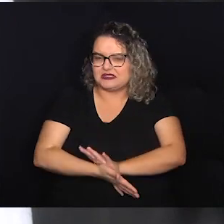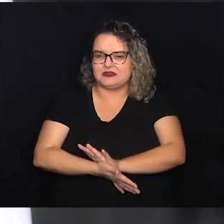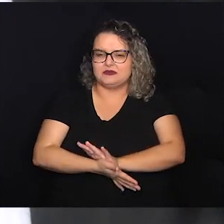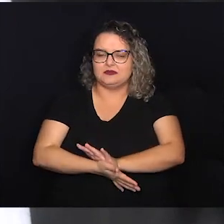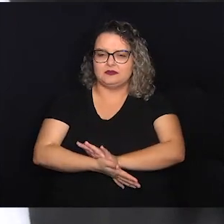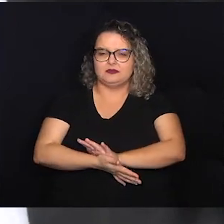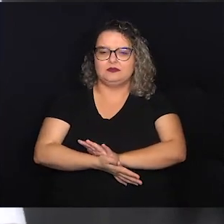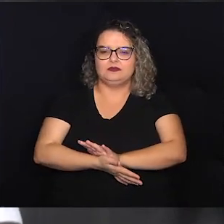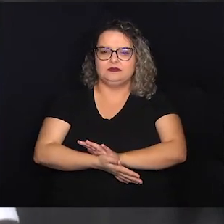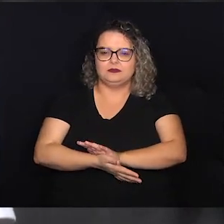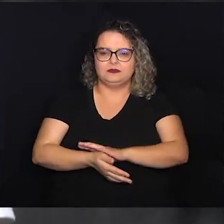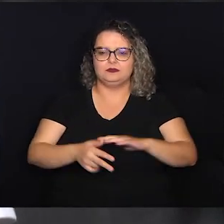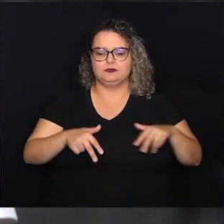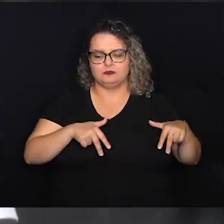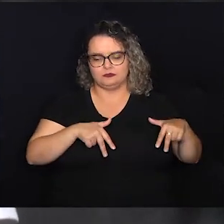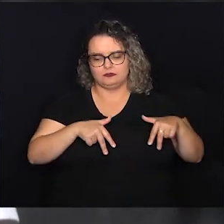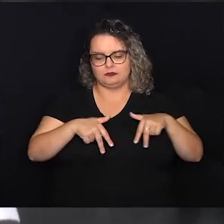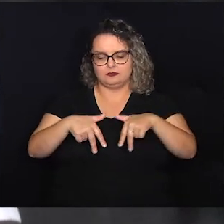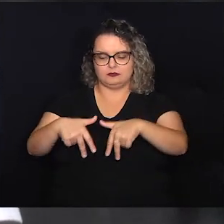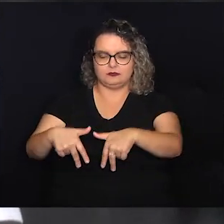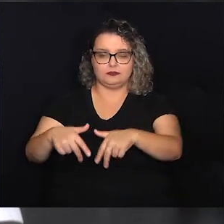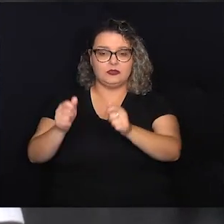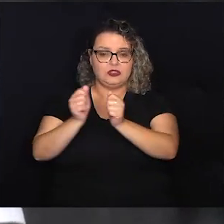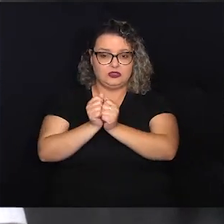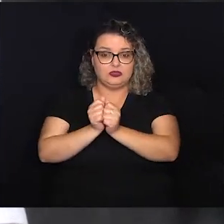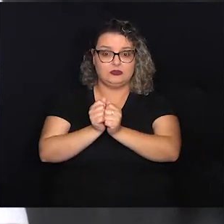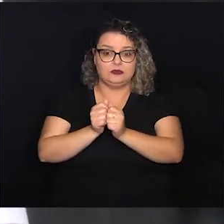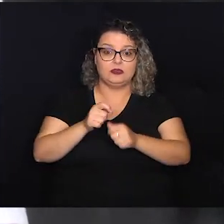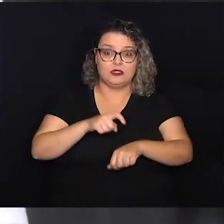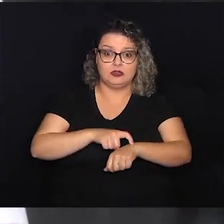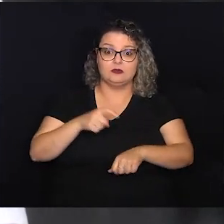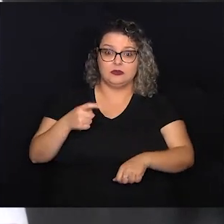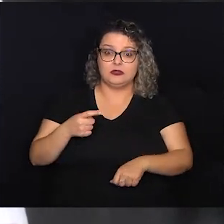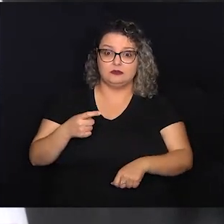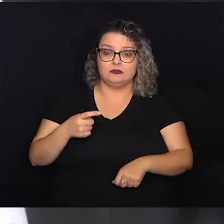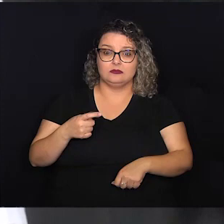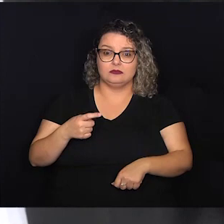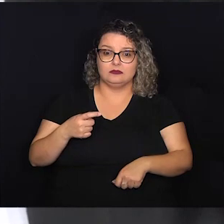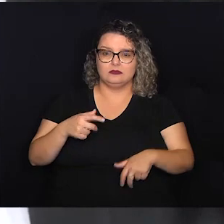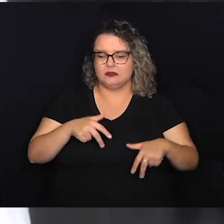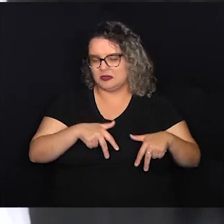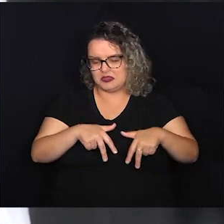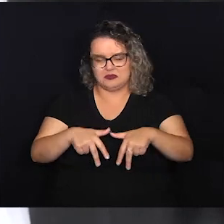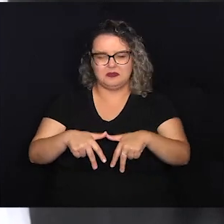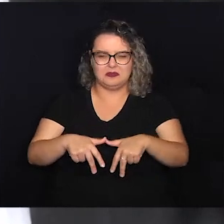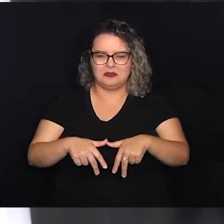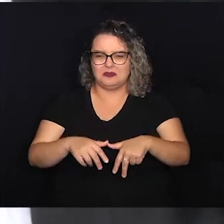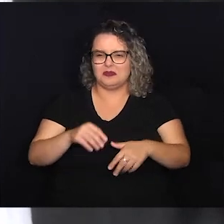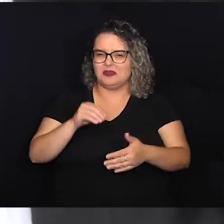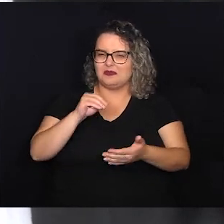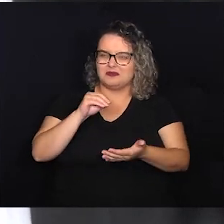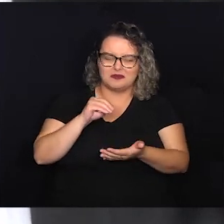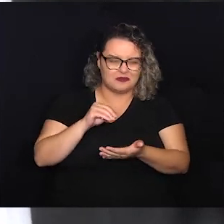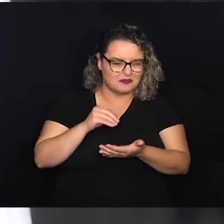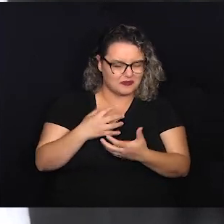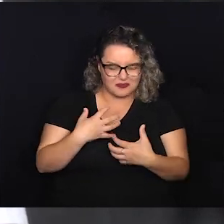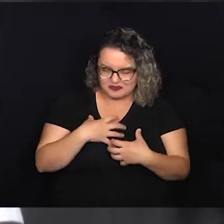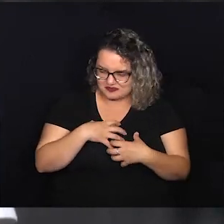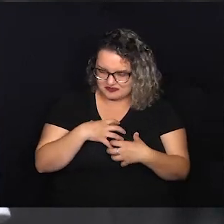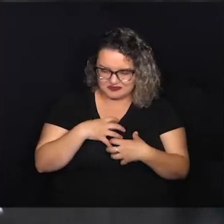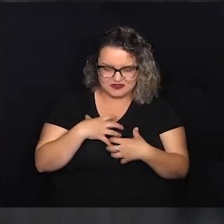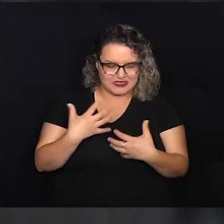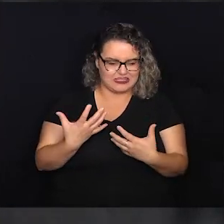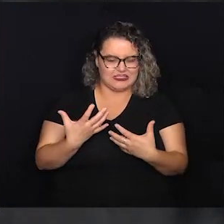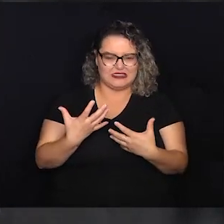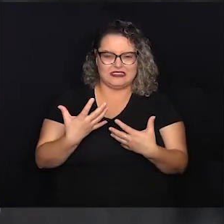eu levei uma pessoa para dentro da igreja que, naquela época, estava fazendo muito mal para mim, muito mal mesmo. E levando